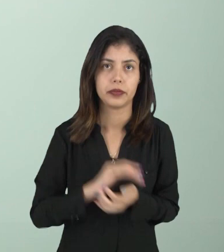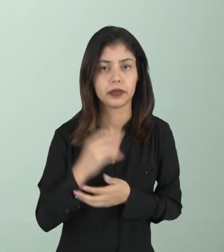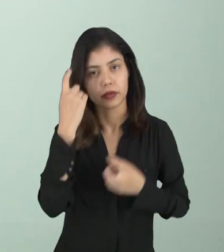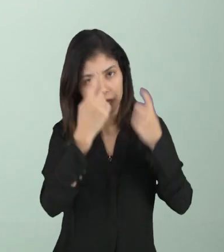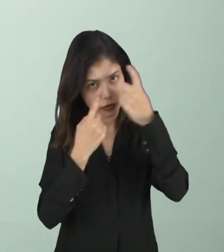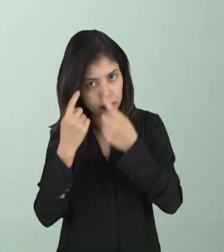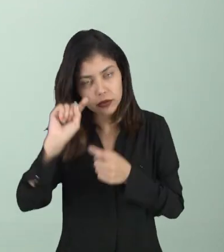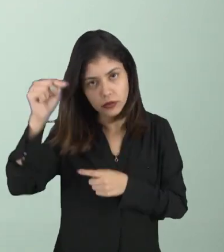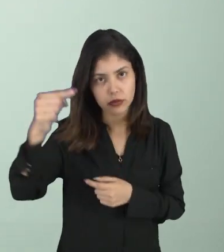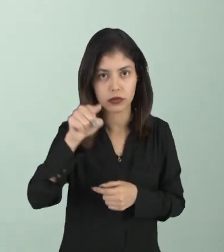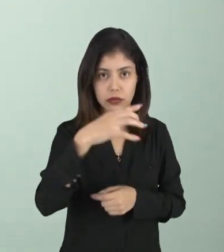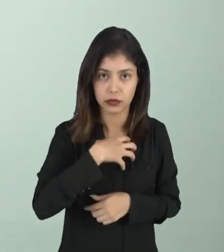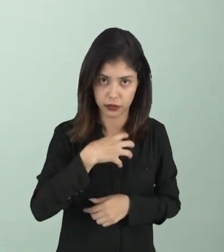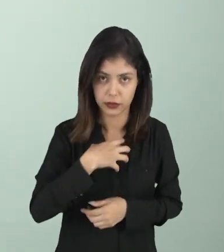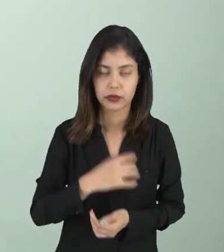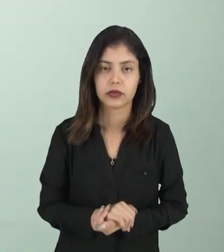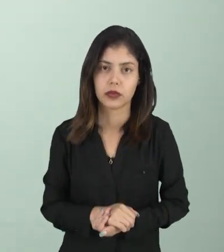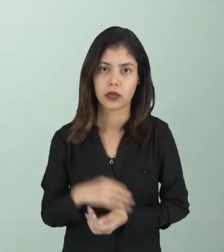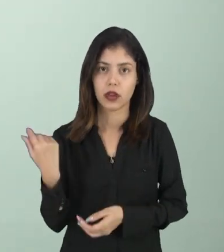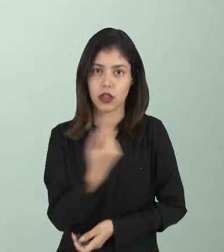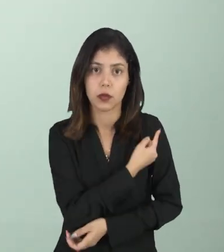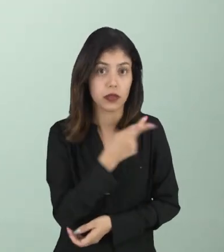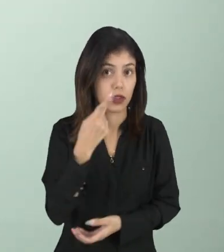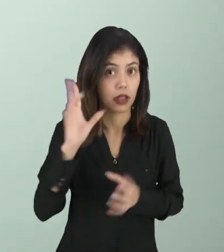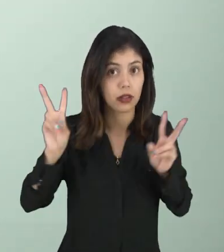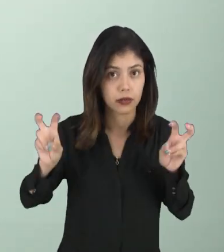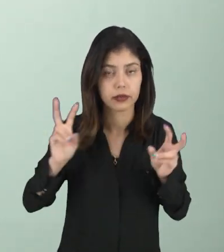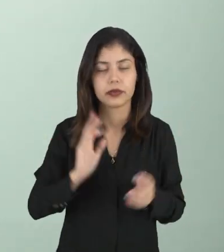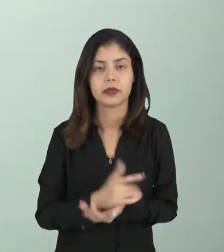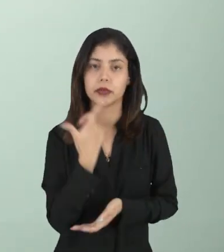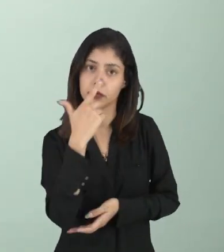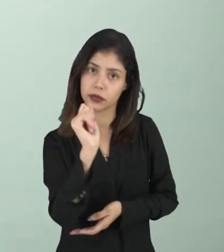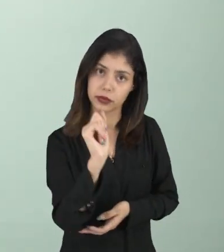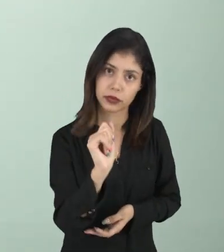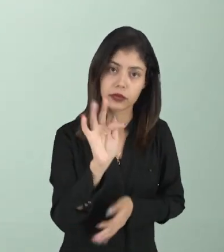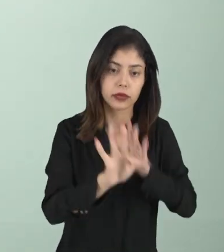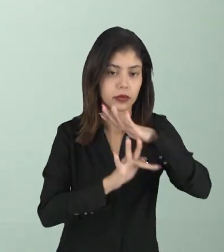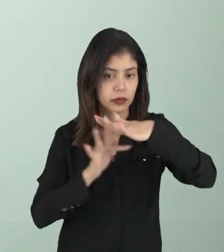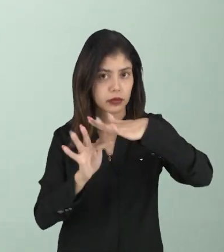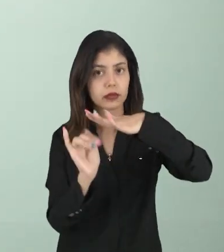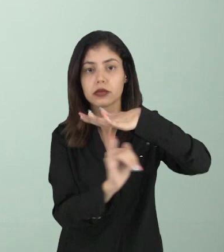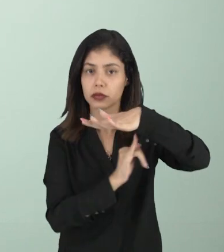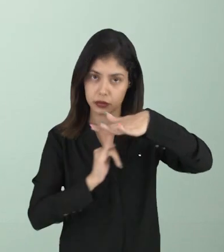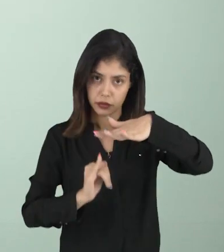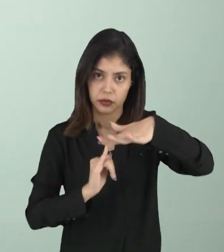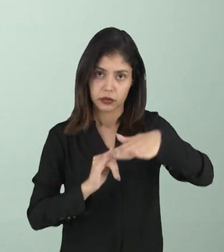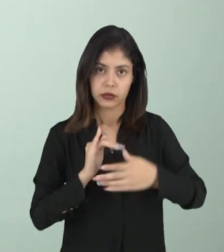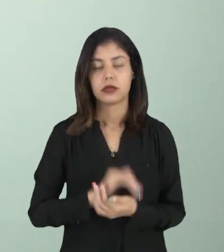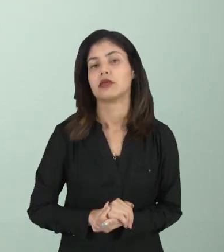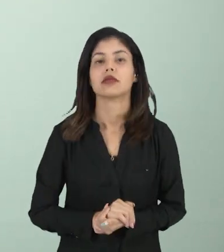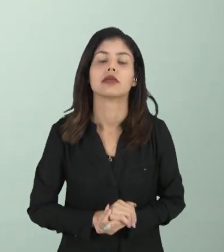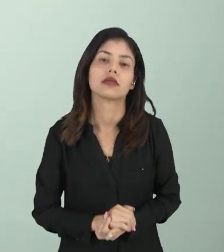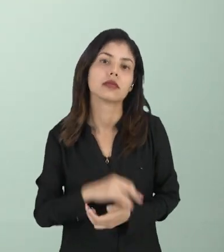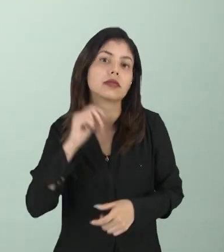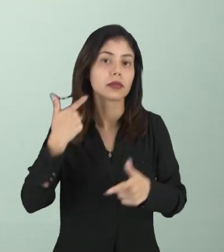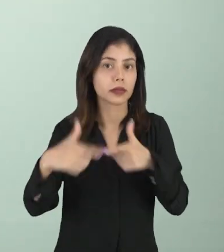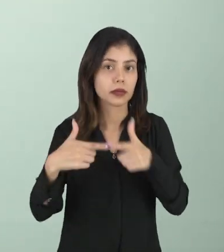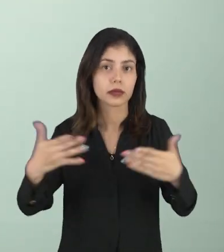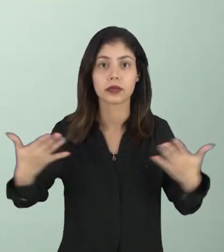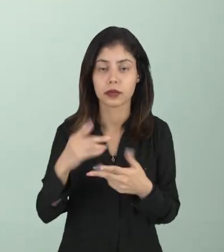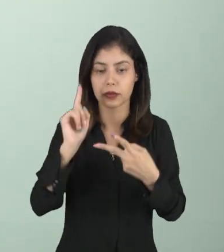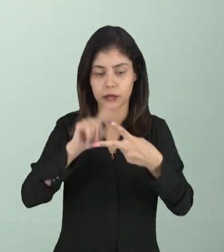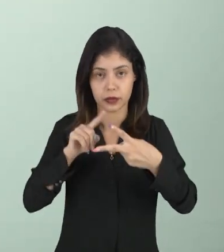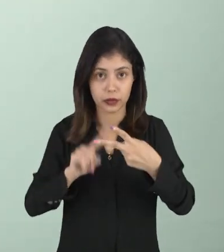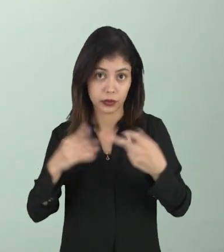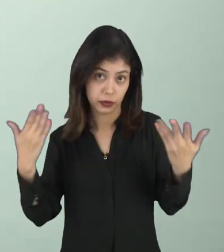de expressar aquilo que você sente. Nós vamos falar sobre a linguagem formal e informal. Vamos trabalhar esses